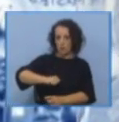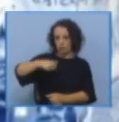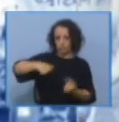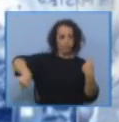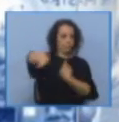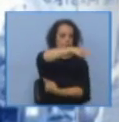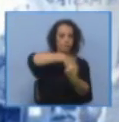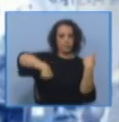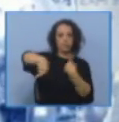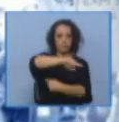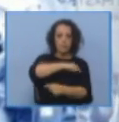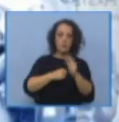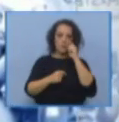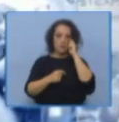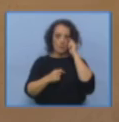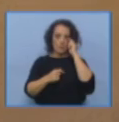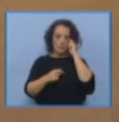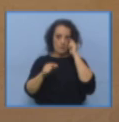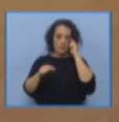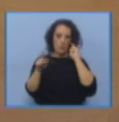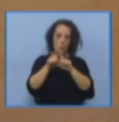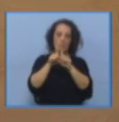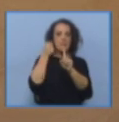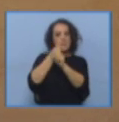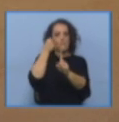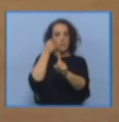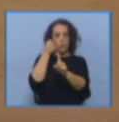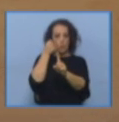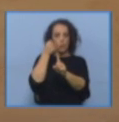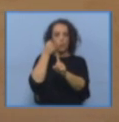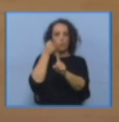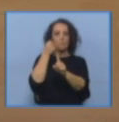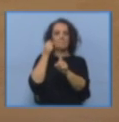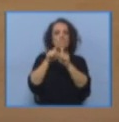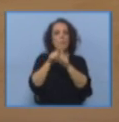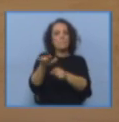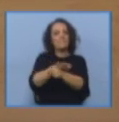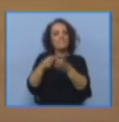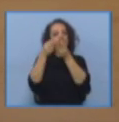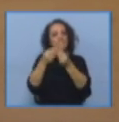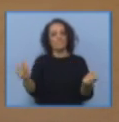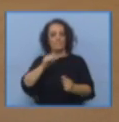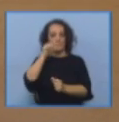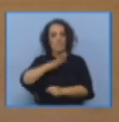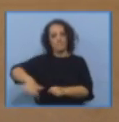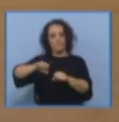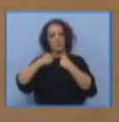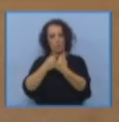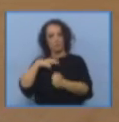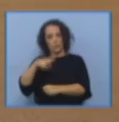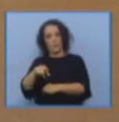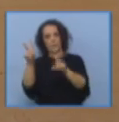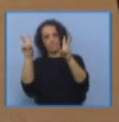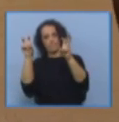nós. É um desafio que temos também ainda mal resolvido no seio da nossa sociedade portuguesa, esta